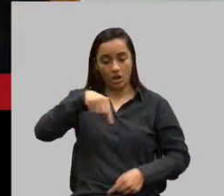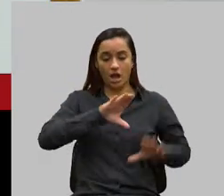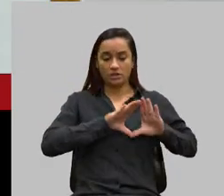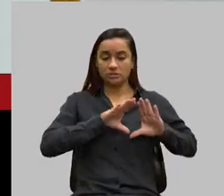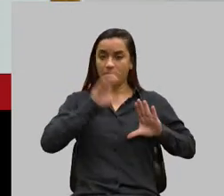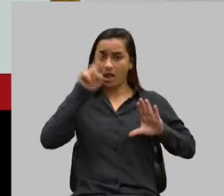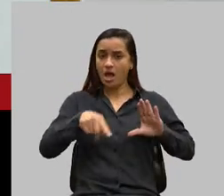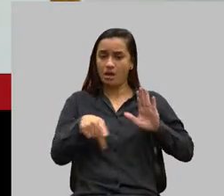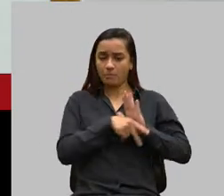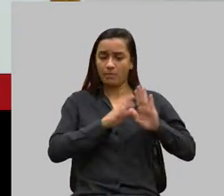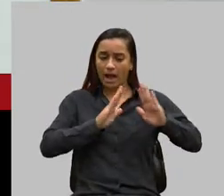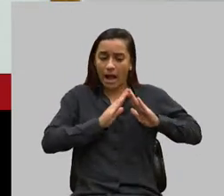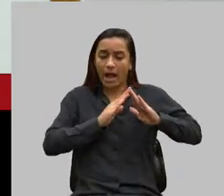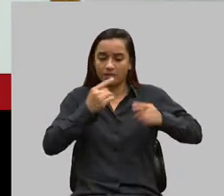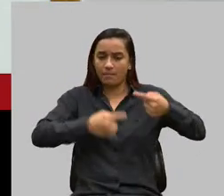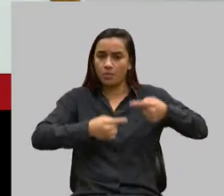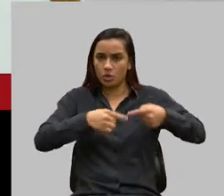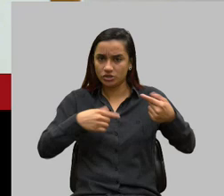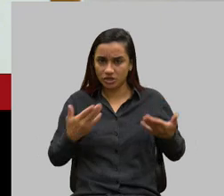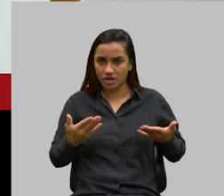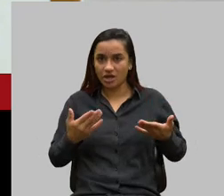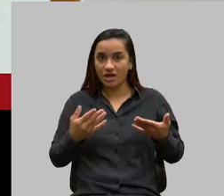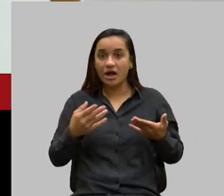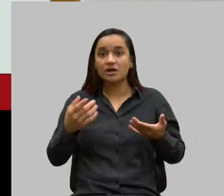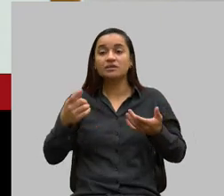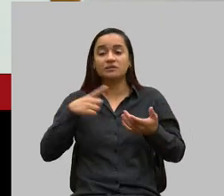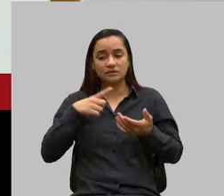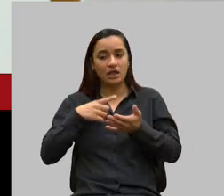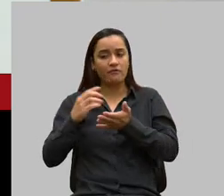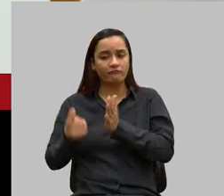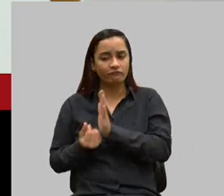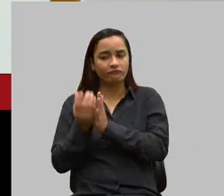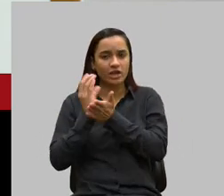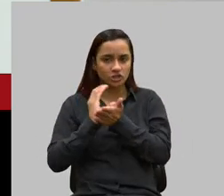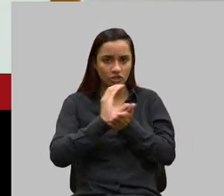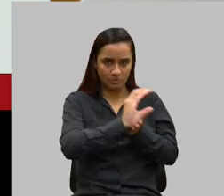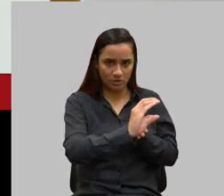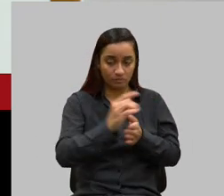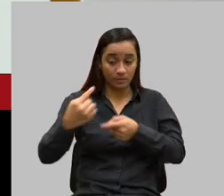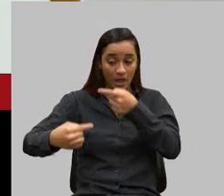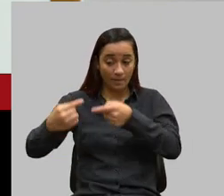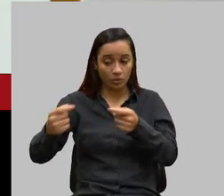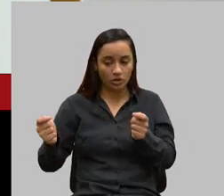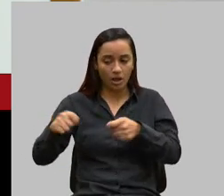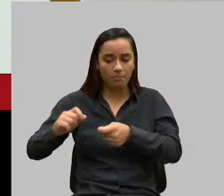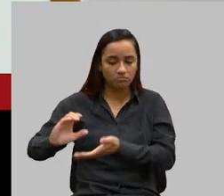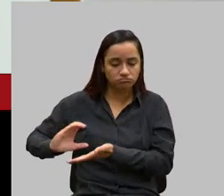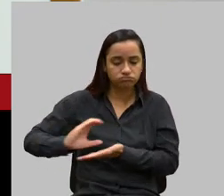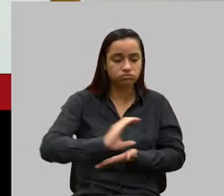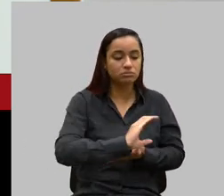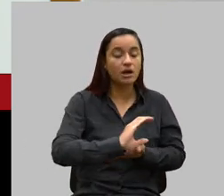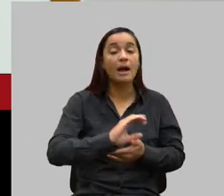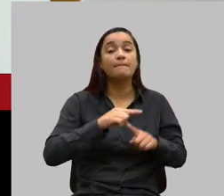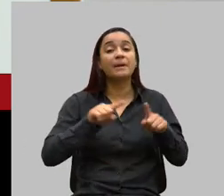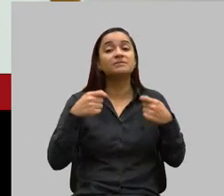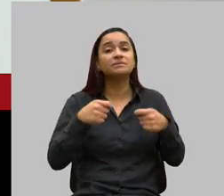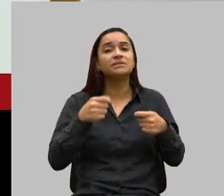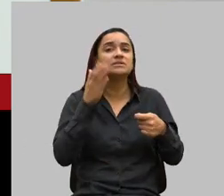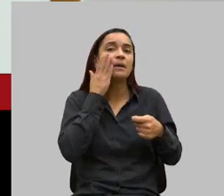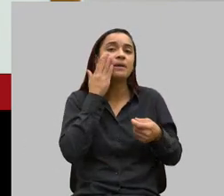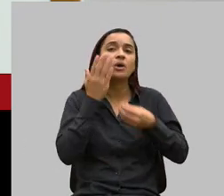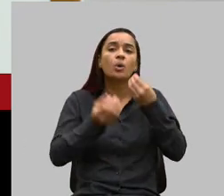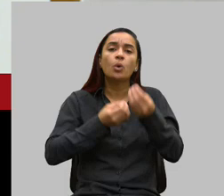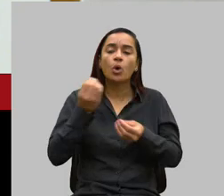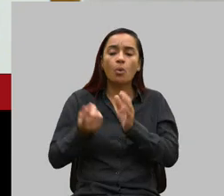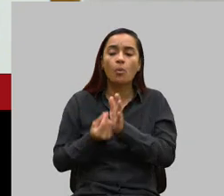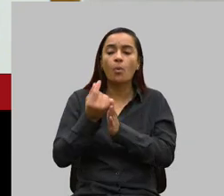política e se tem um investimento que a política trouxe Nós também precisamos capitalizar isso para o governo do estado e paraa nossa